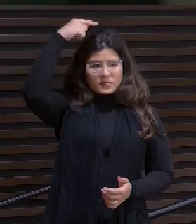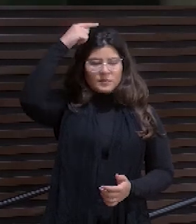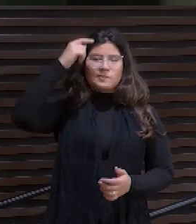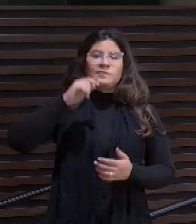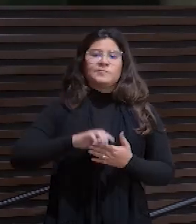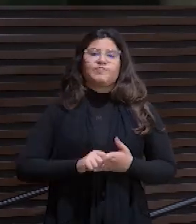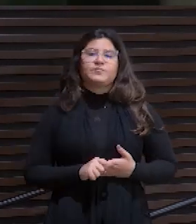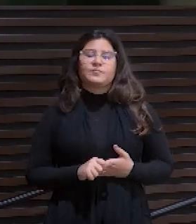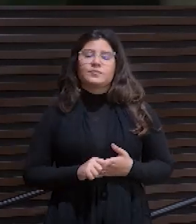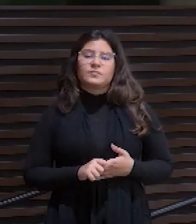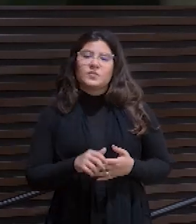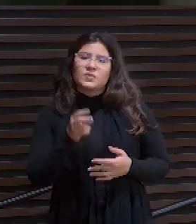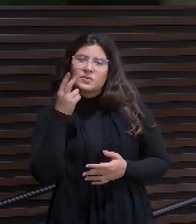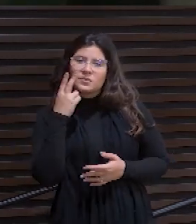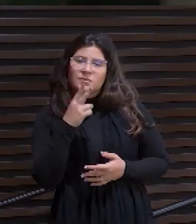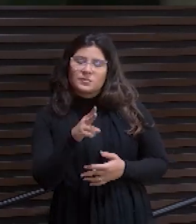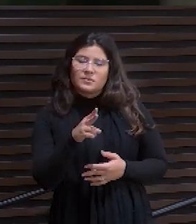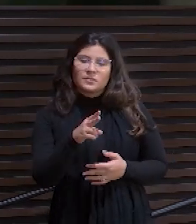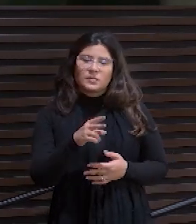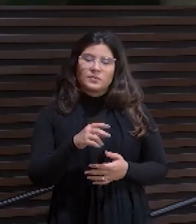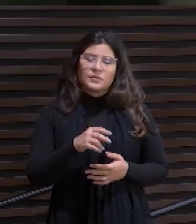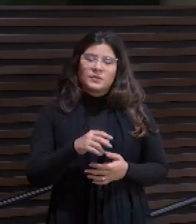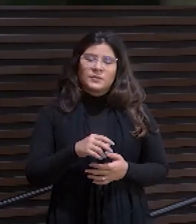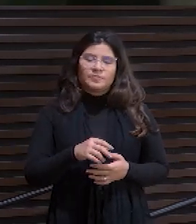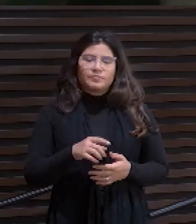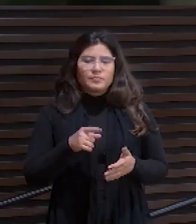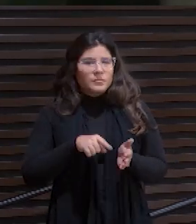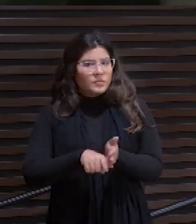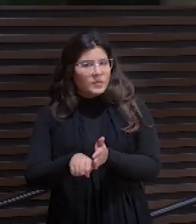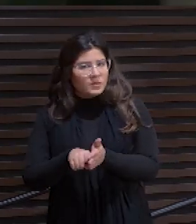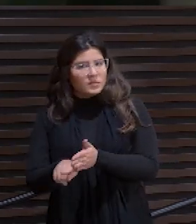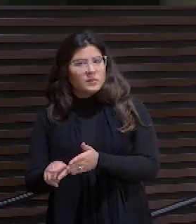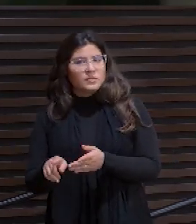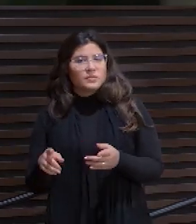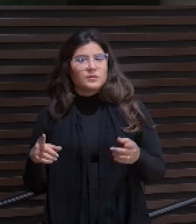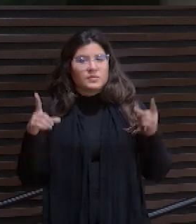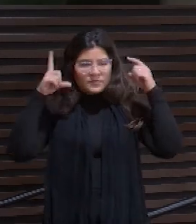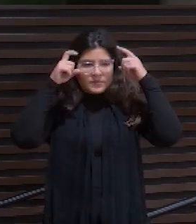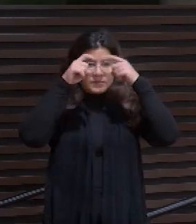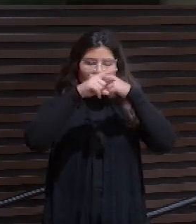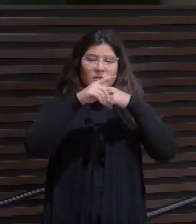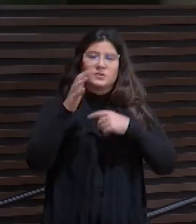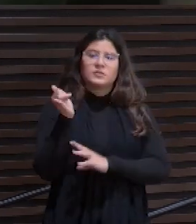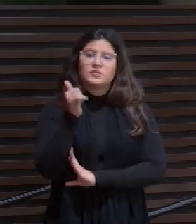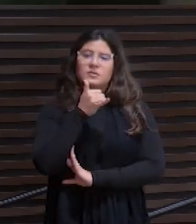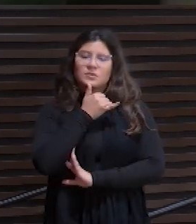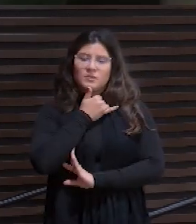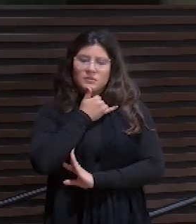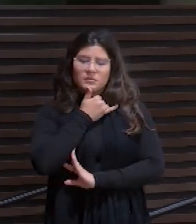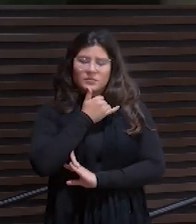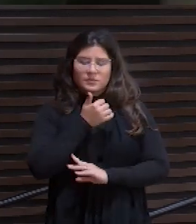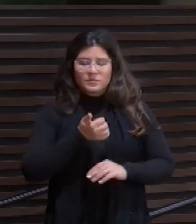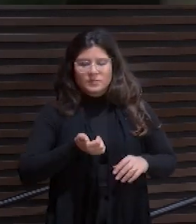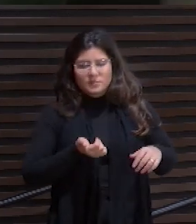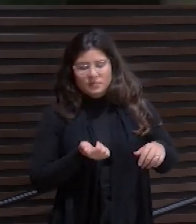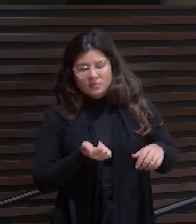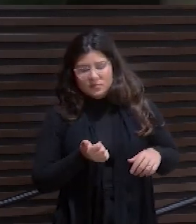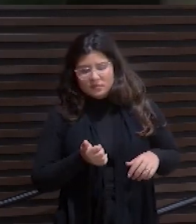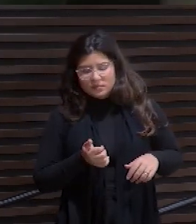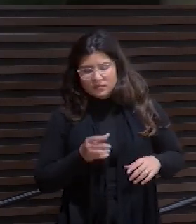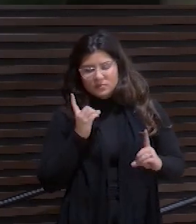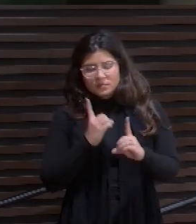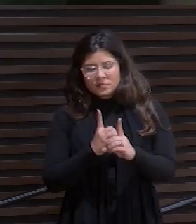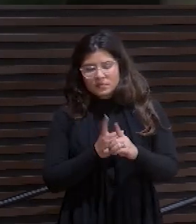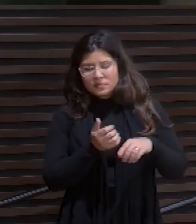os interrogando e eles com essa dificuldade. Então, infelizmente, meus irmãos, alguns ditos discípulos de João Batista acabaram se